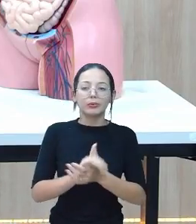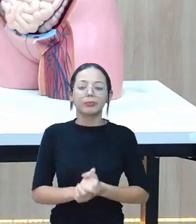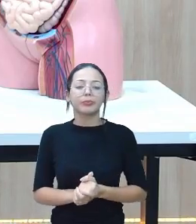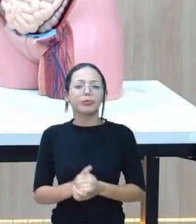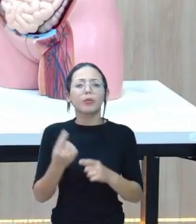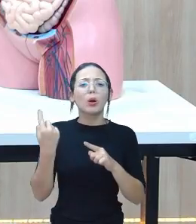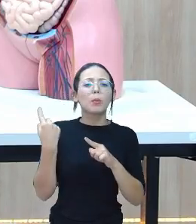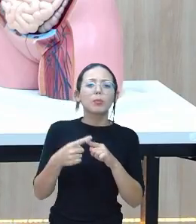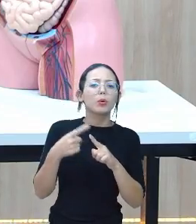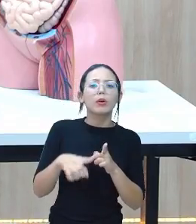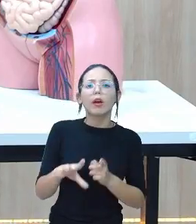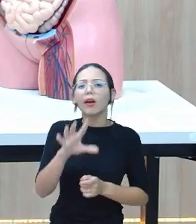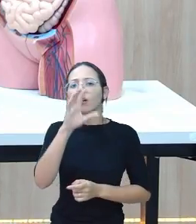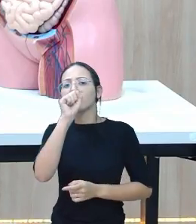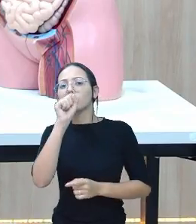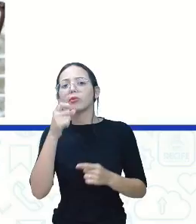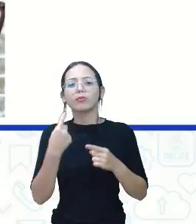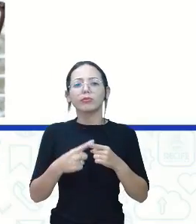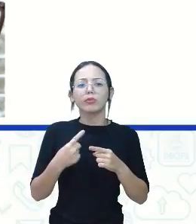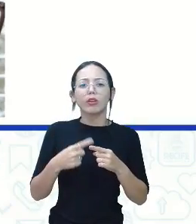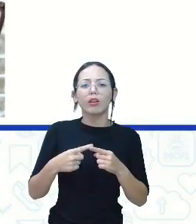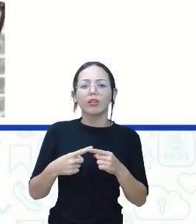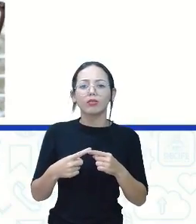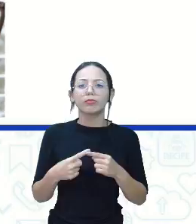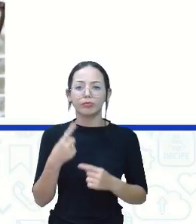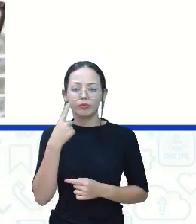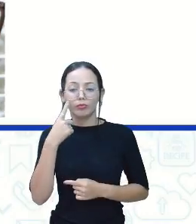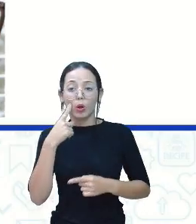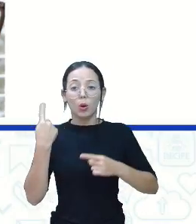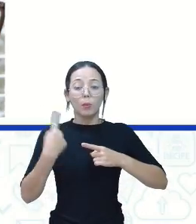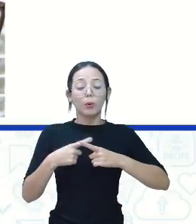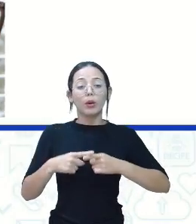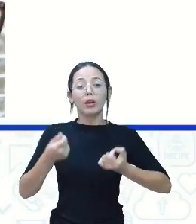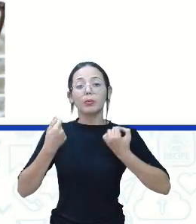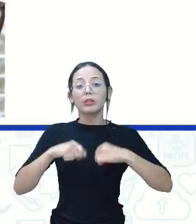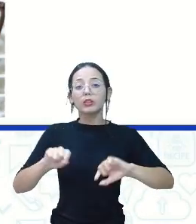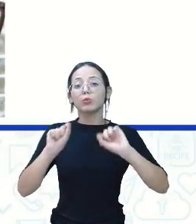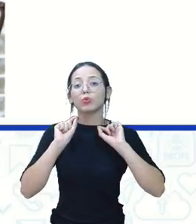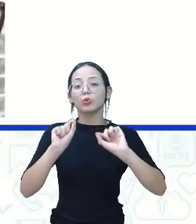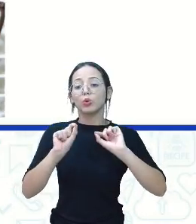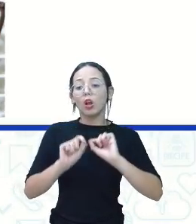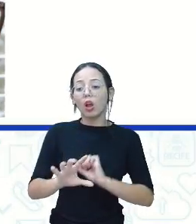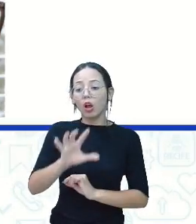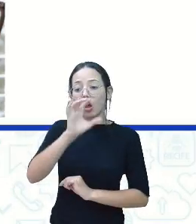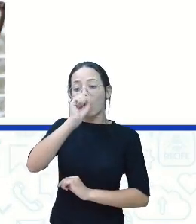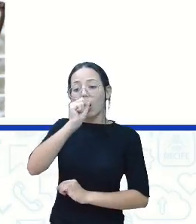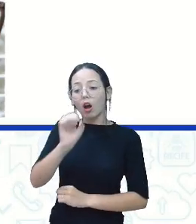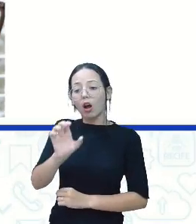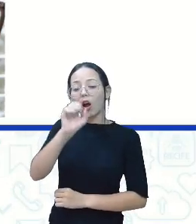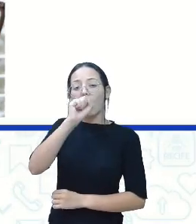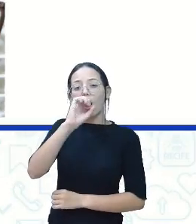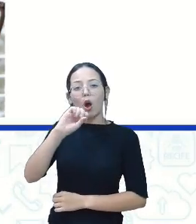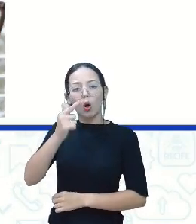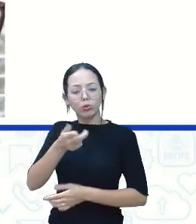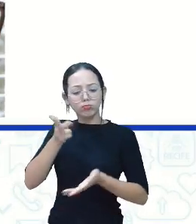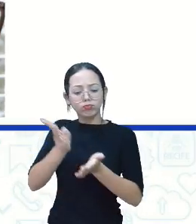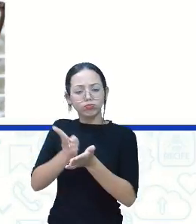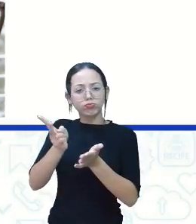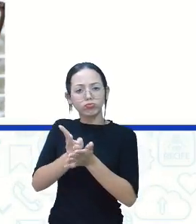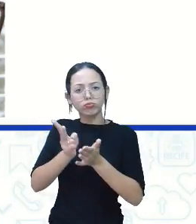E por que será que nós respiramos? Porque precisamos de oxigênio para manter nosso